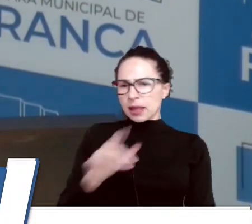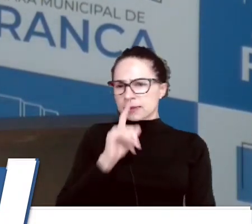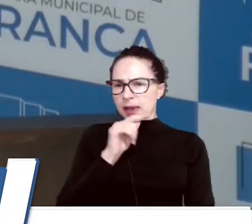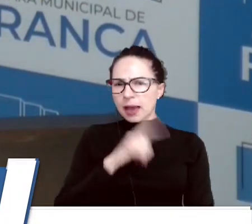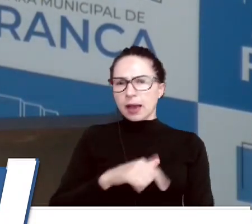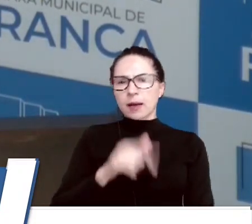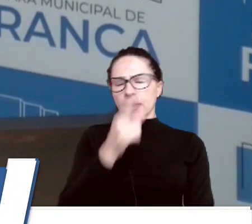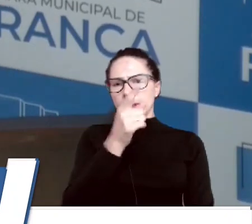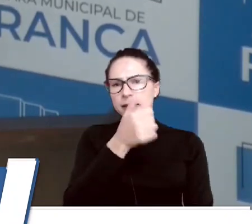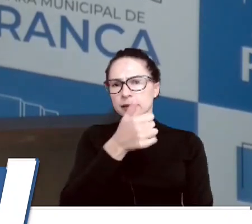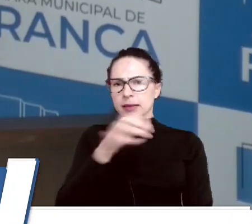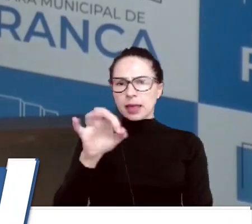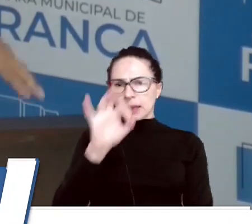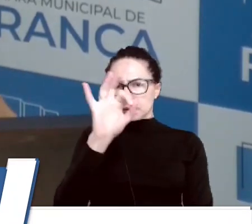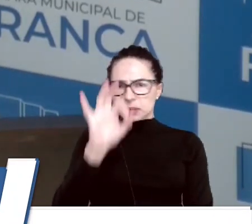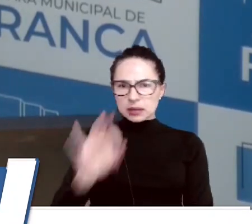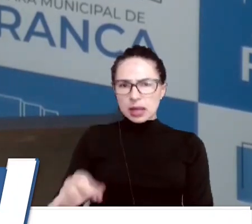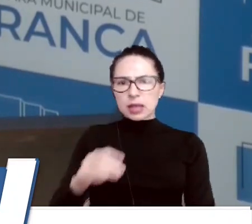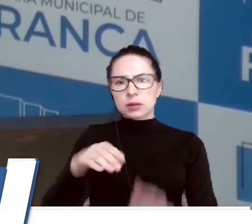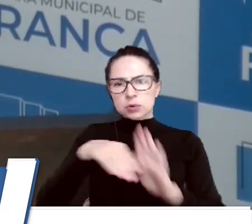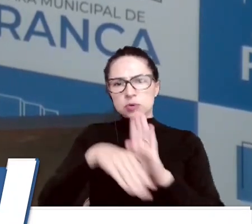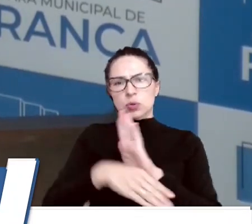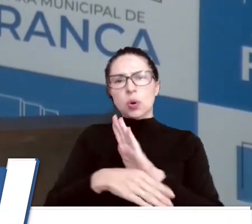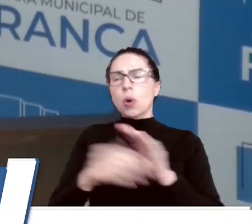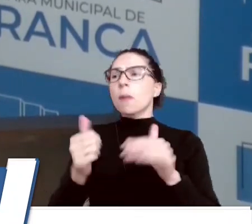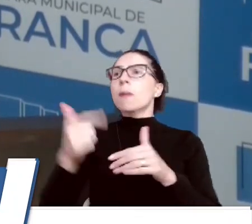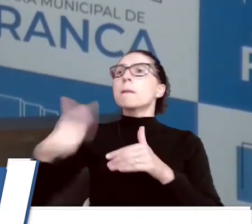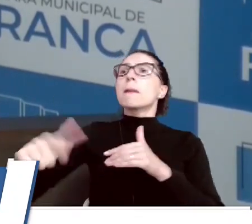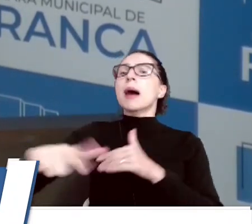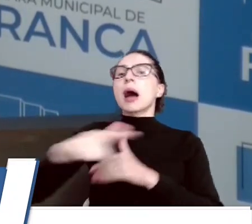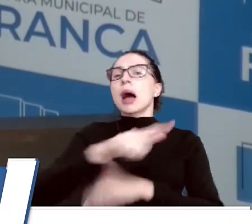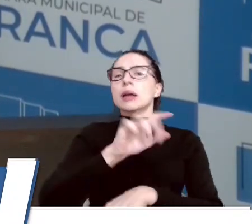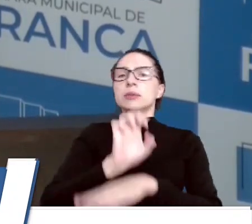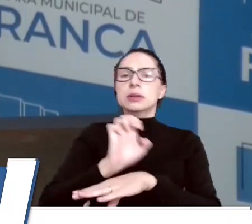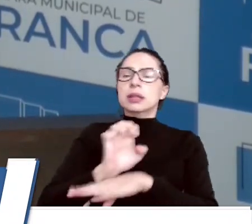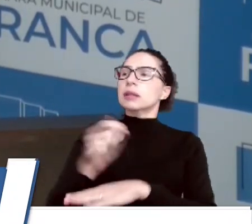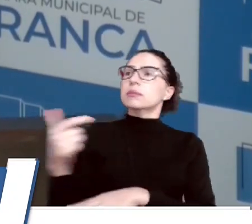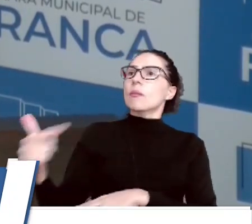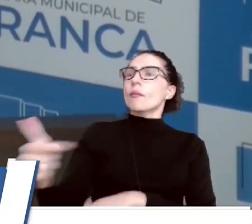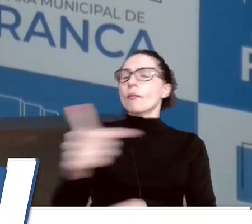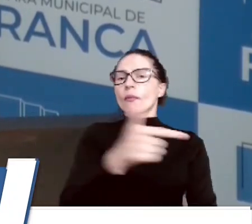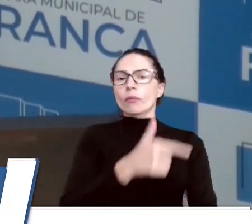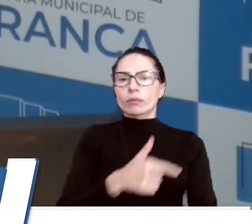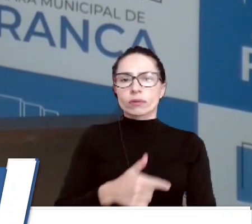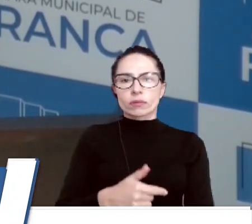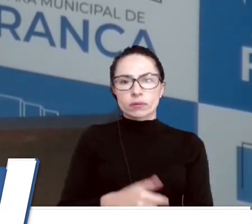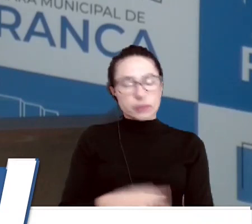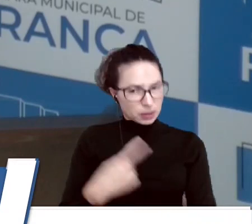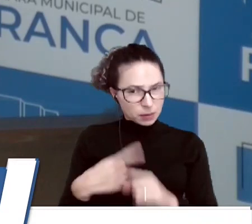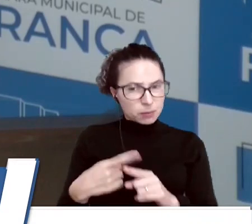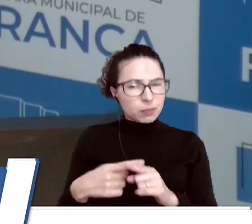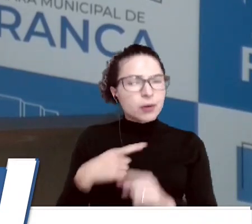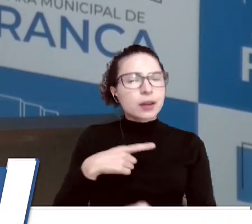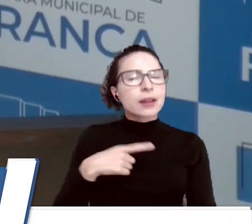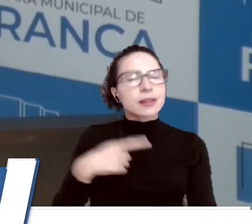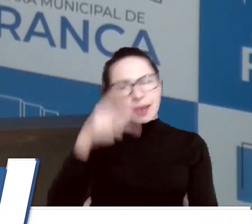de esgoto. O resto do estado, em muitas regiões, não tem. Sabe por que tem,